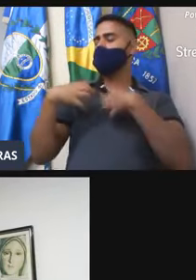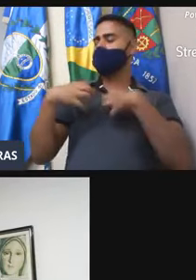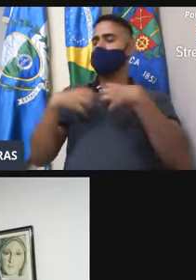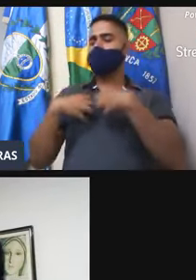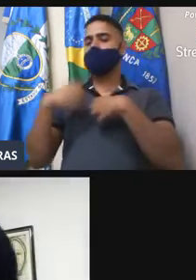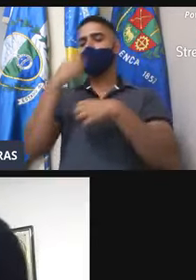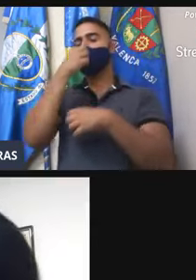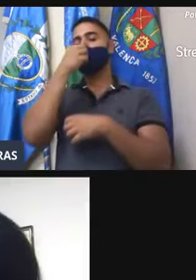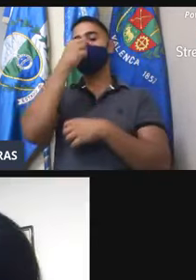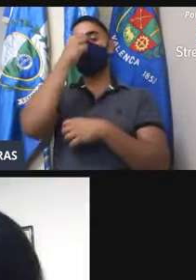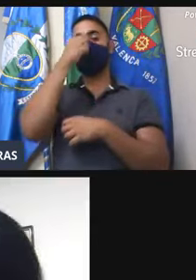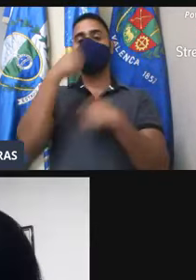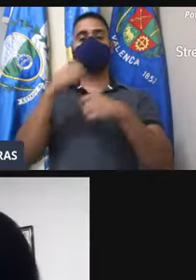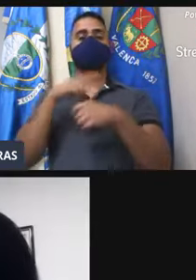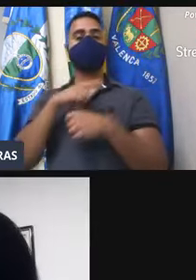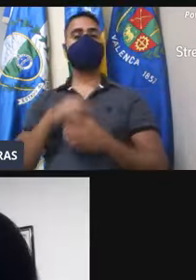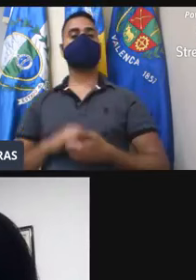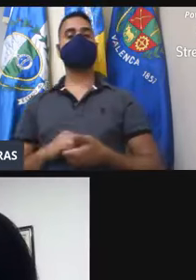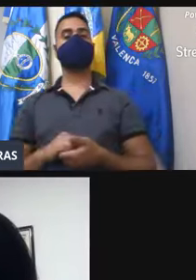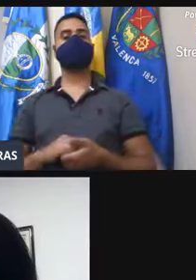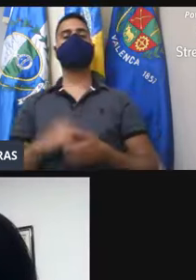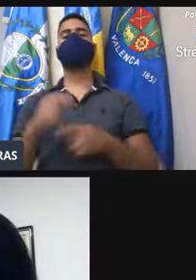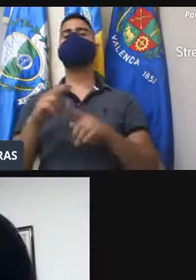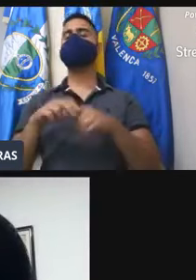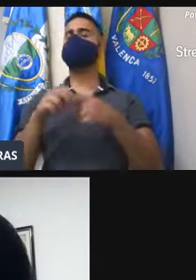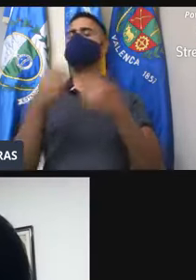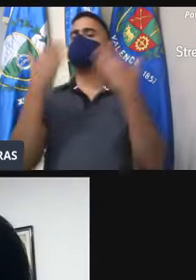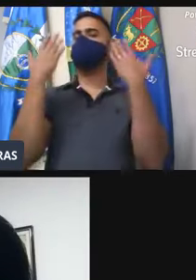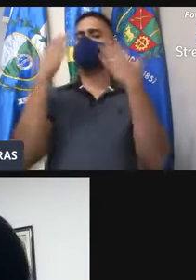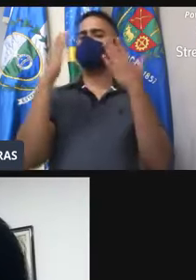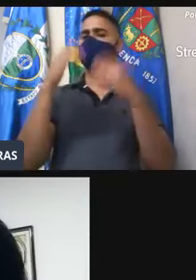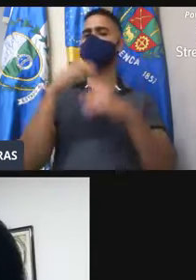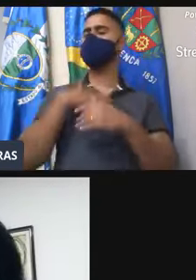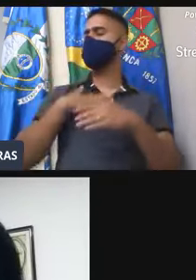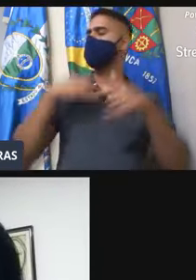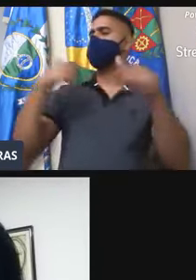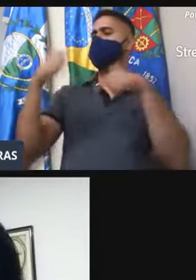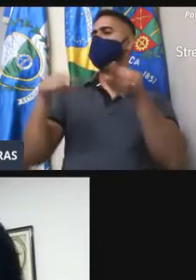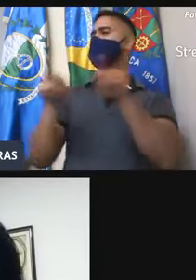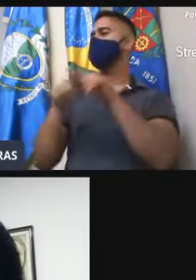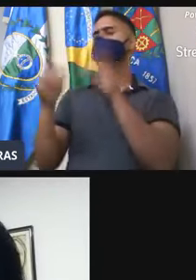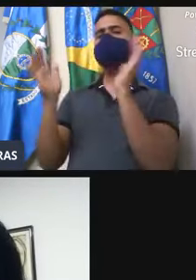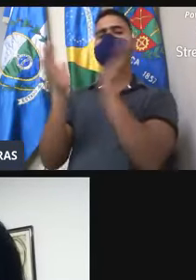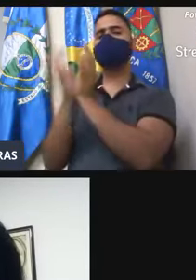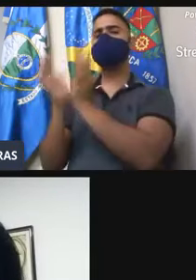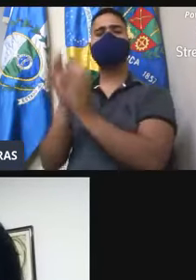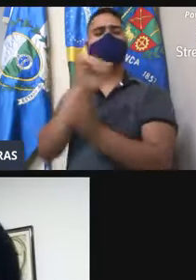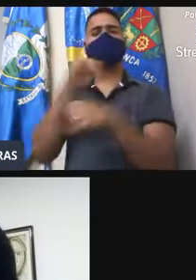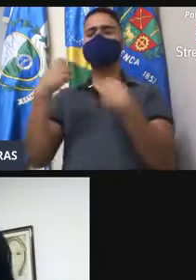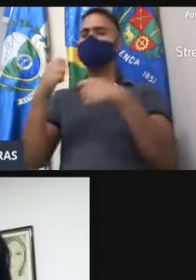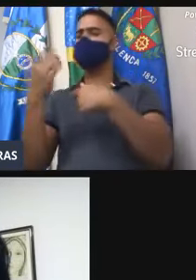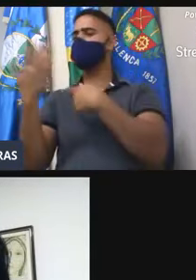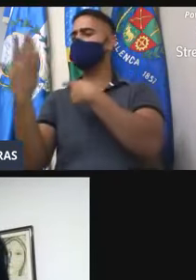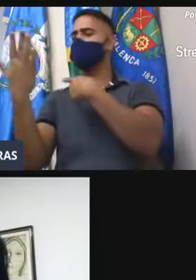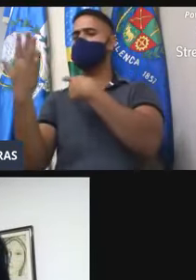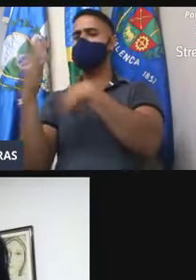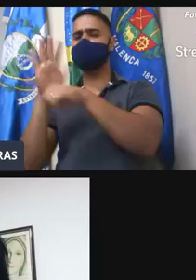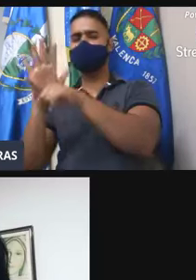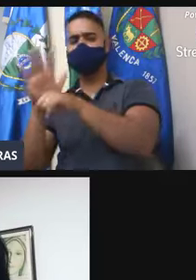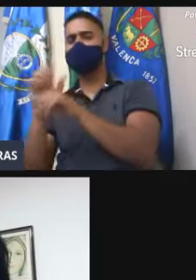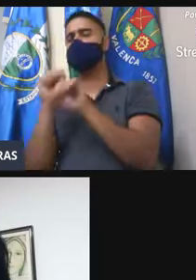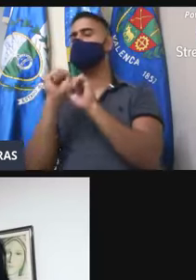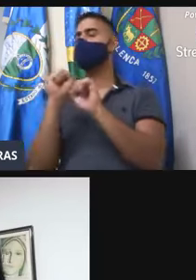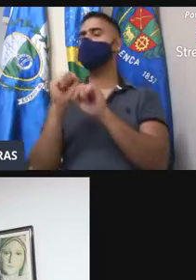uma secretária de assistência social precisa ter, tá bom? Parabéns aí, eu coloco o meu trabalho, a minha equipe toda à sua disposição para que eu